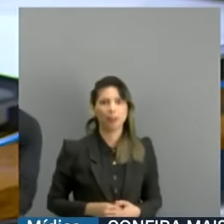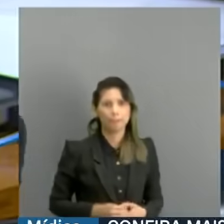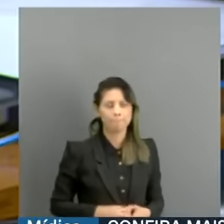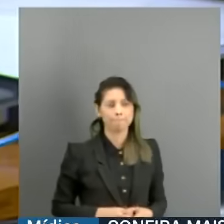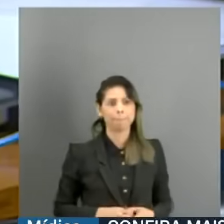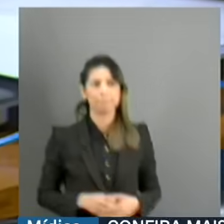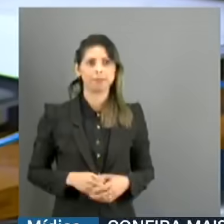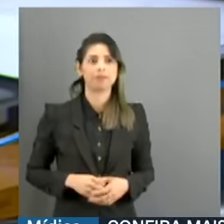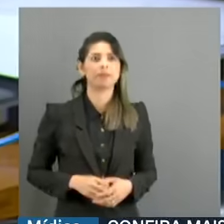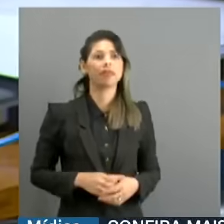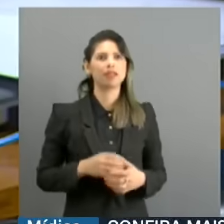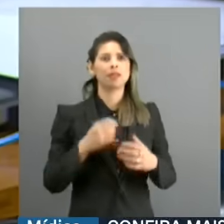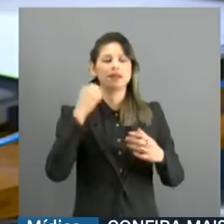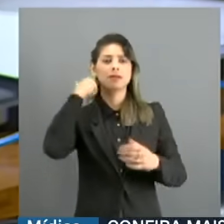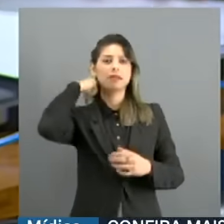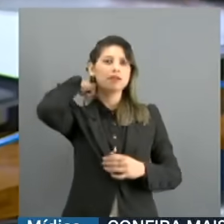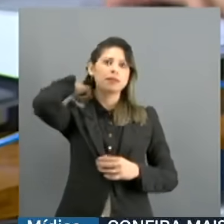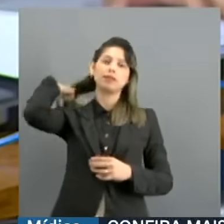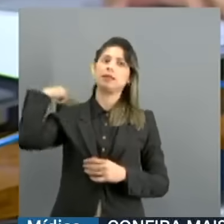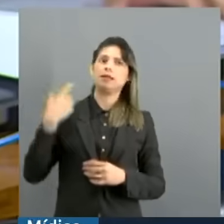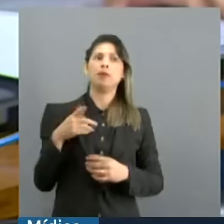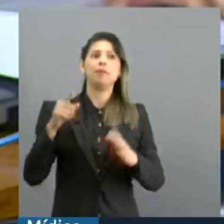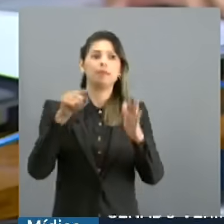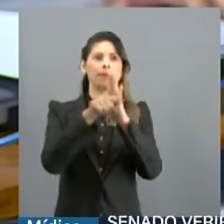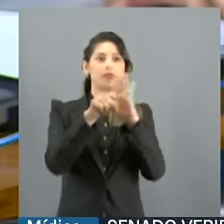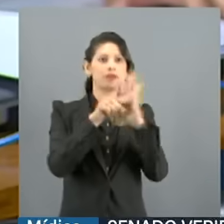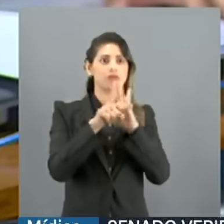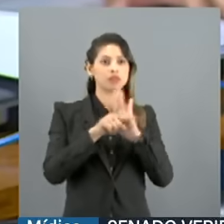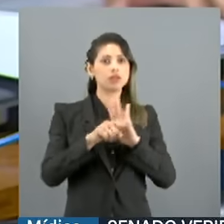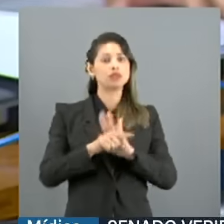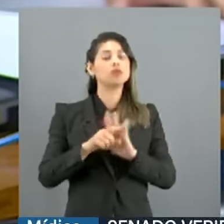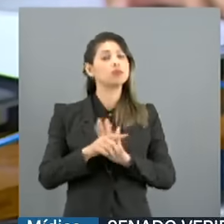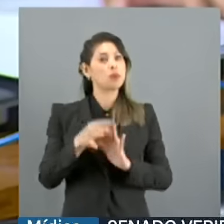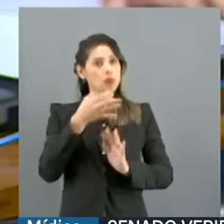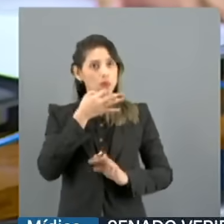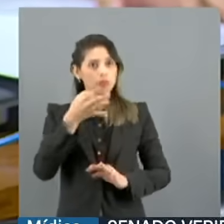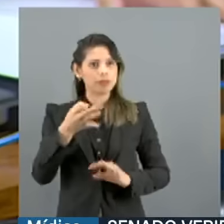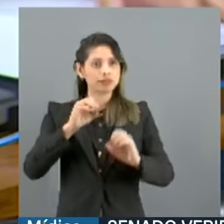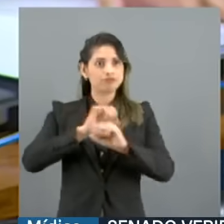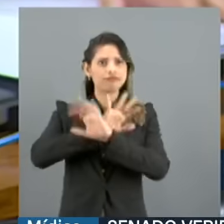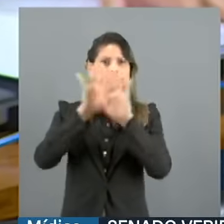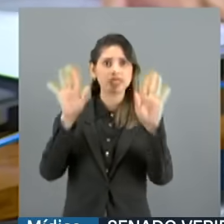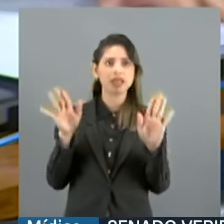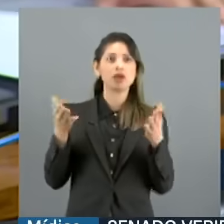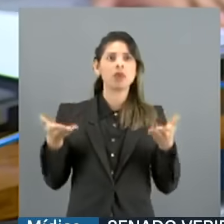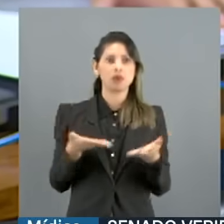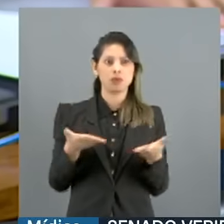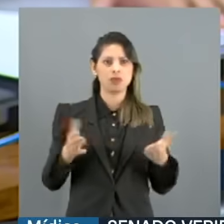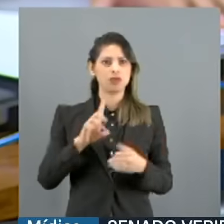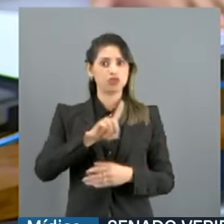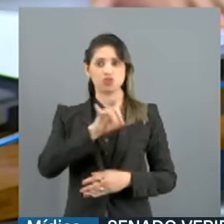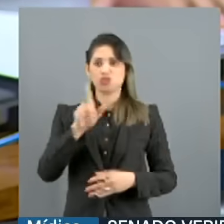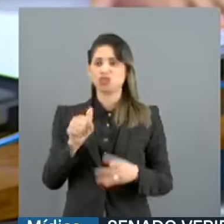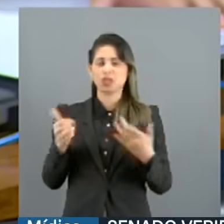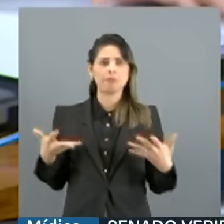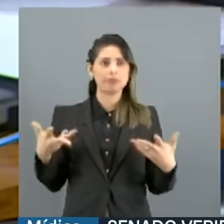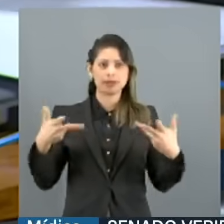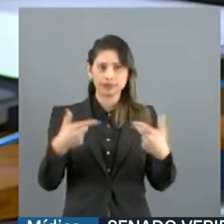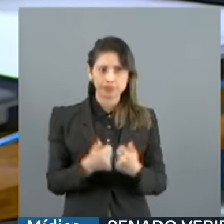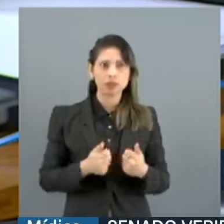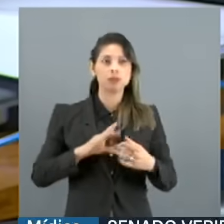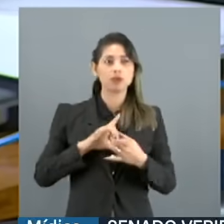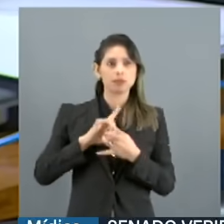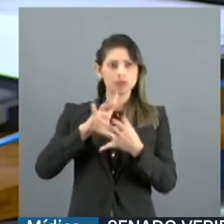perguntas objetivas com respostas objetivas. Considero hoje um dia histórico para a